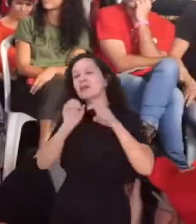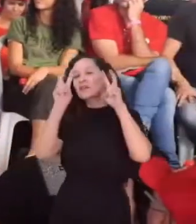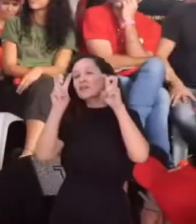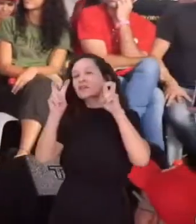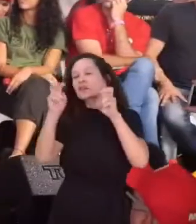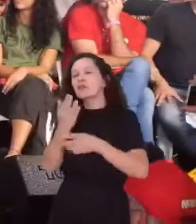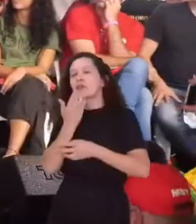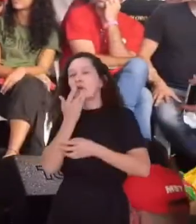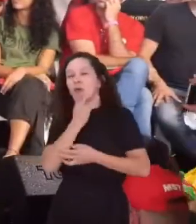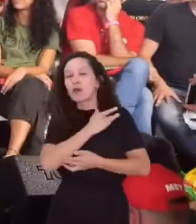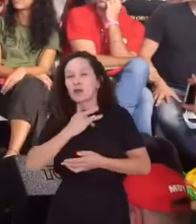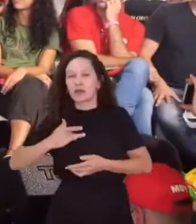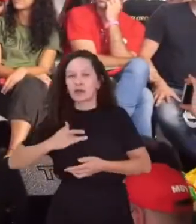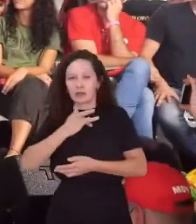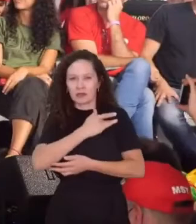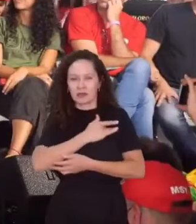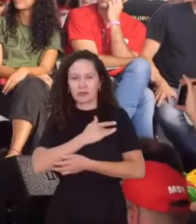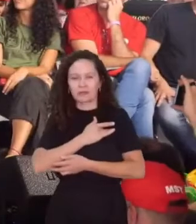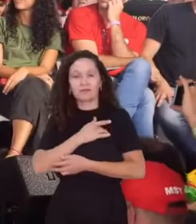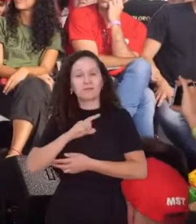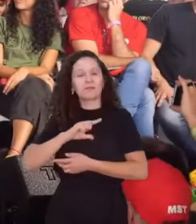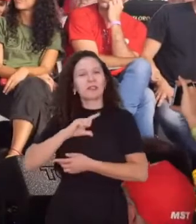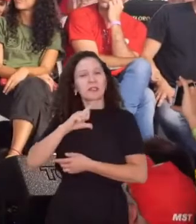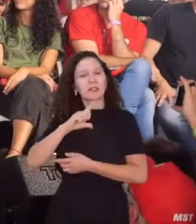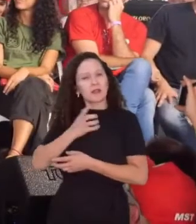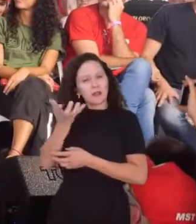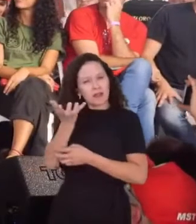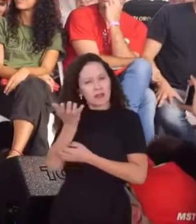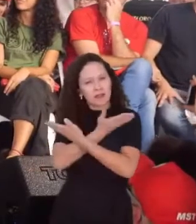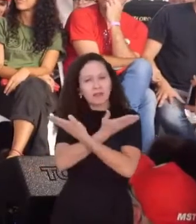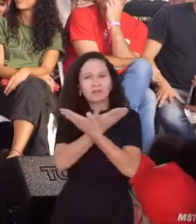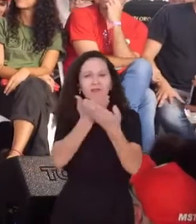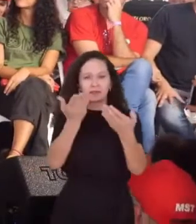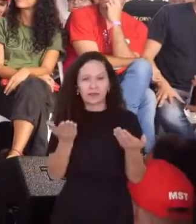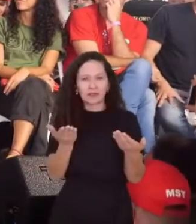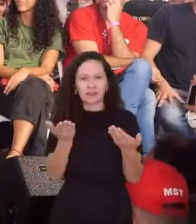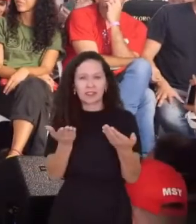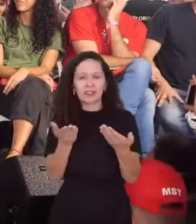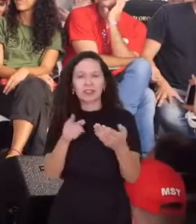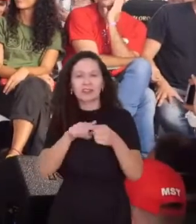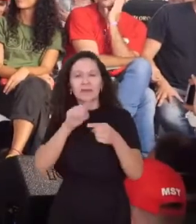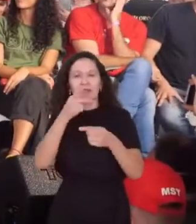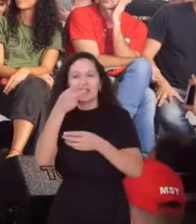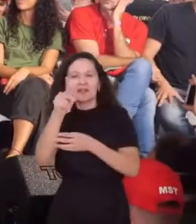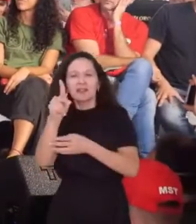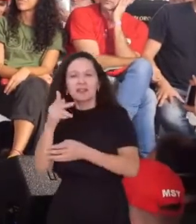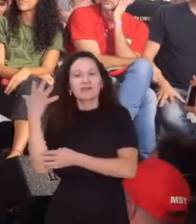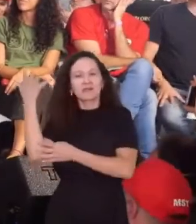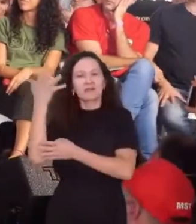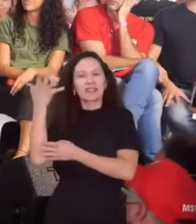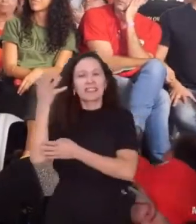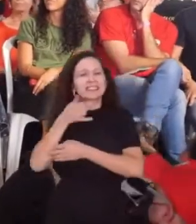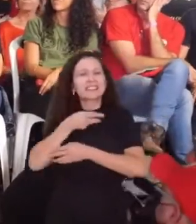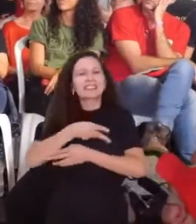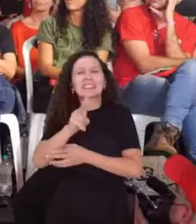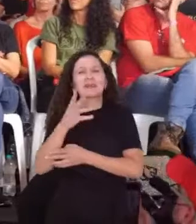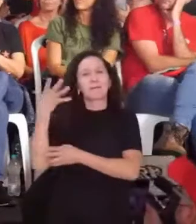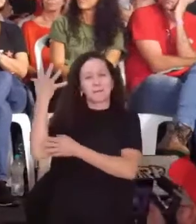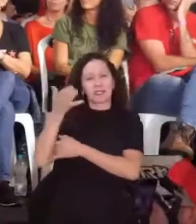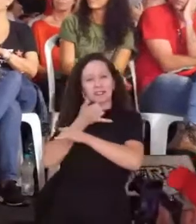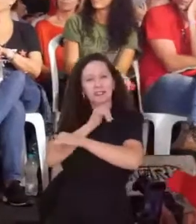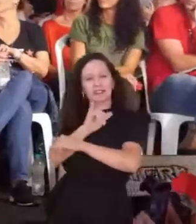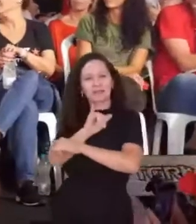eu queria que você incluísse, Bela Gil, aonde puder no teu discurso, duas